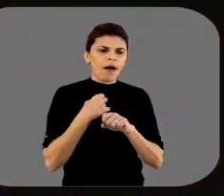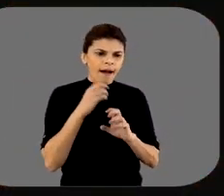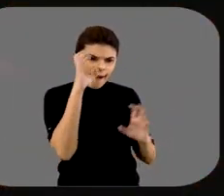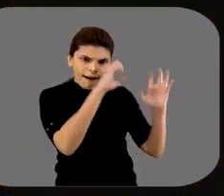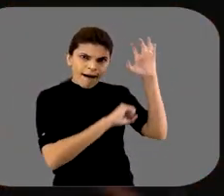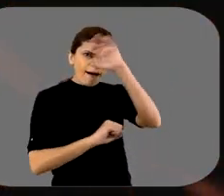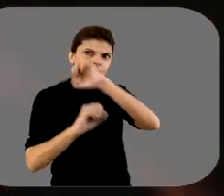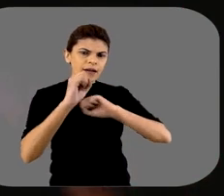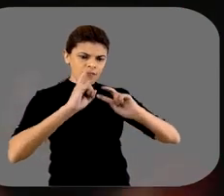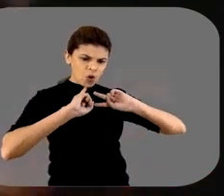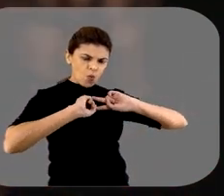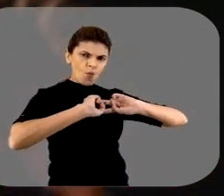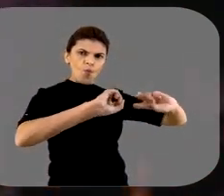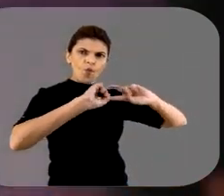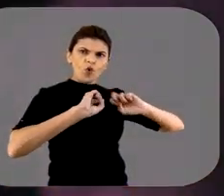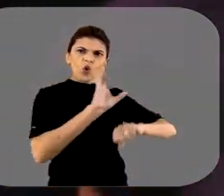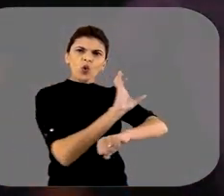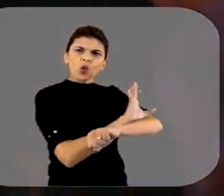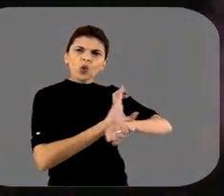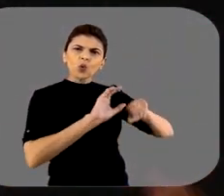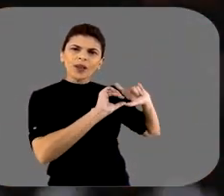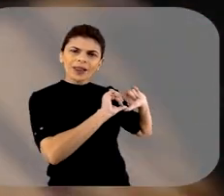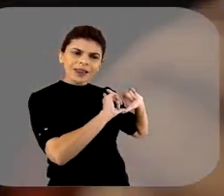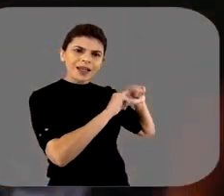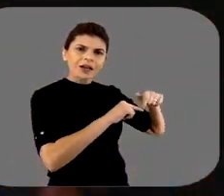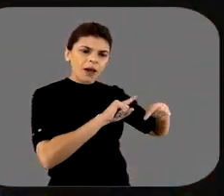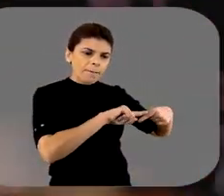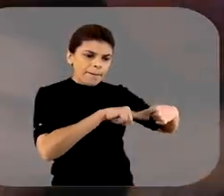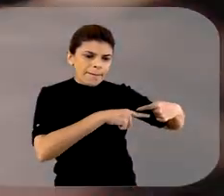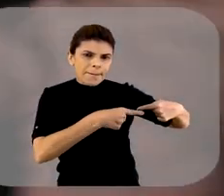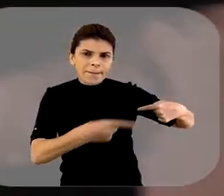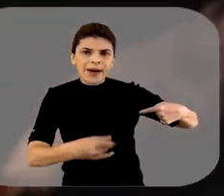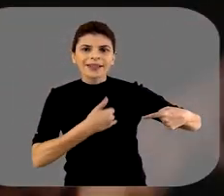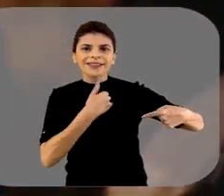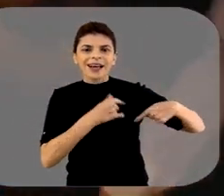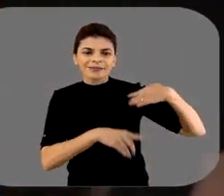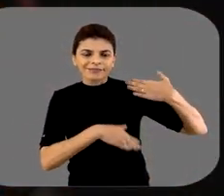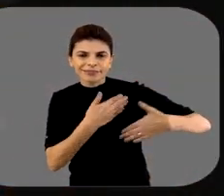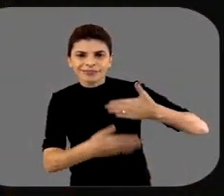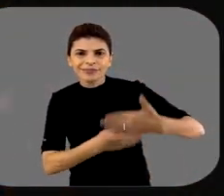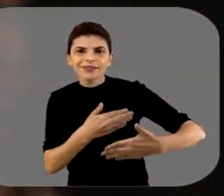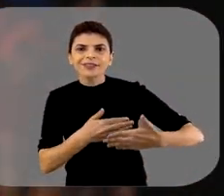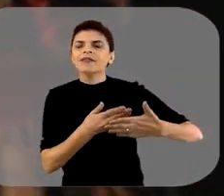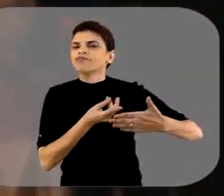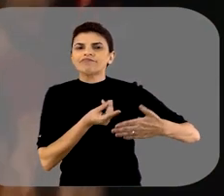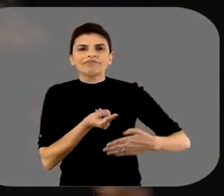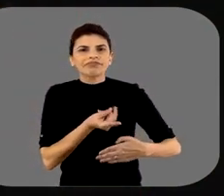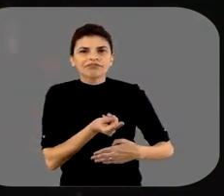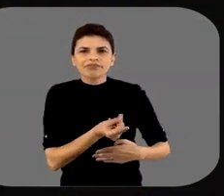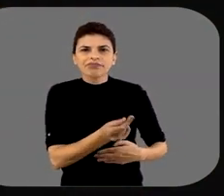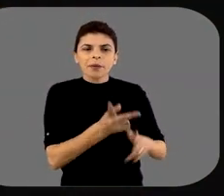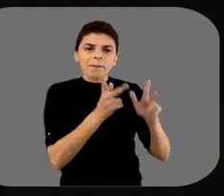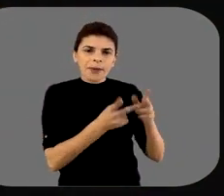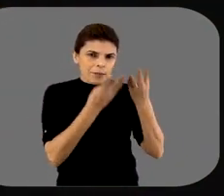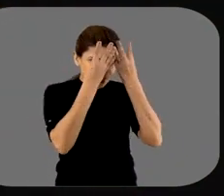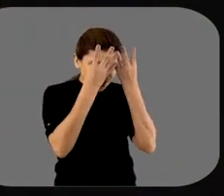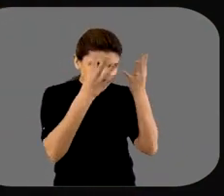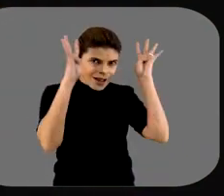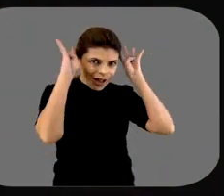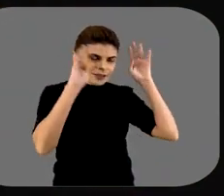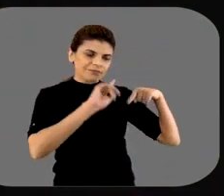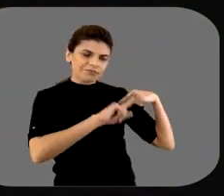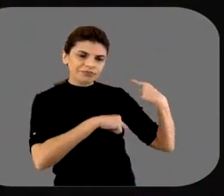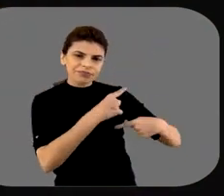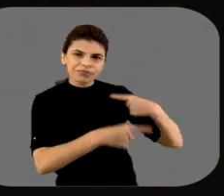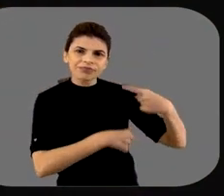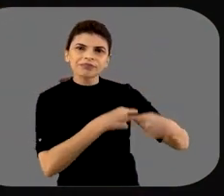a minha cultura tradicional, repassar para o novo, para poder ficar ao mesmo cacique de novo,